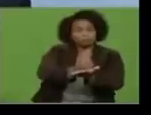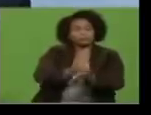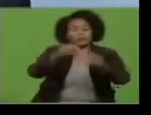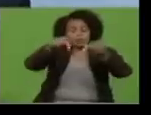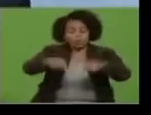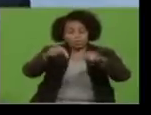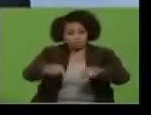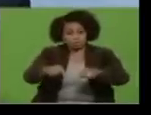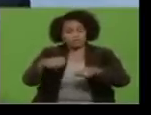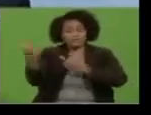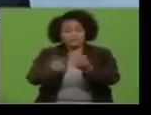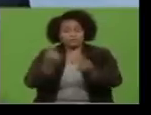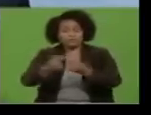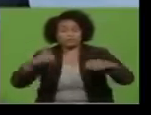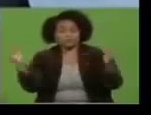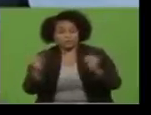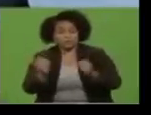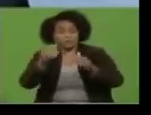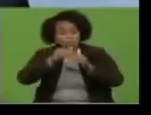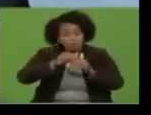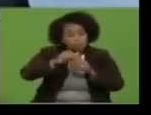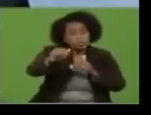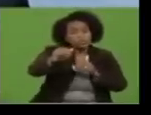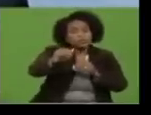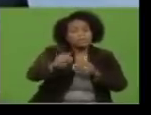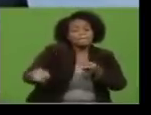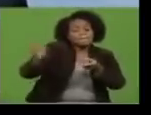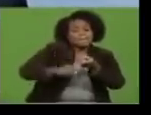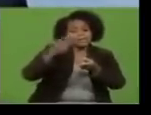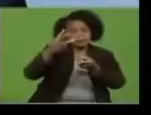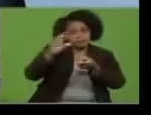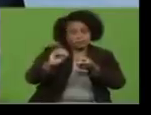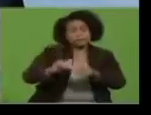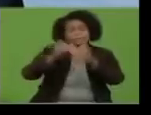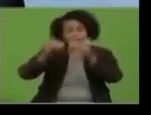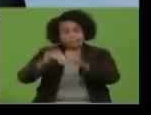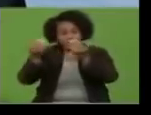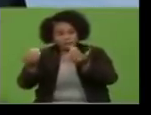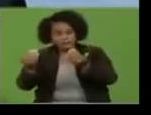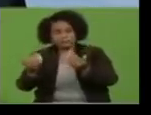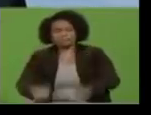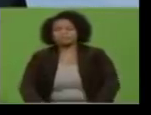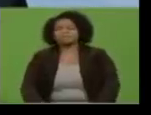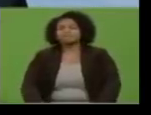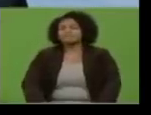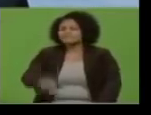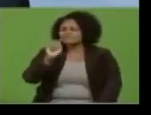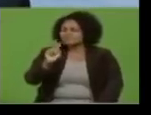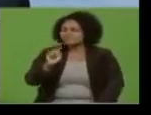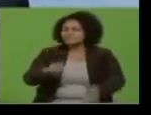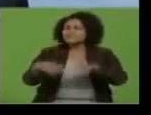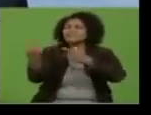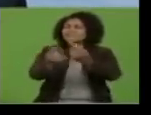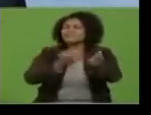um novo estado de emergência visa não criar um vazio legal de suporte às medidas